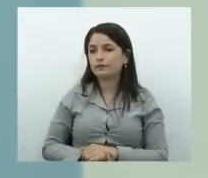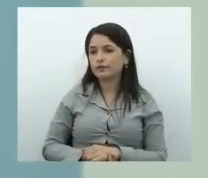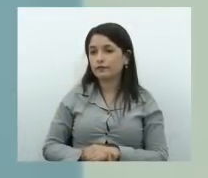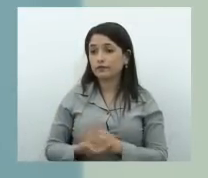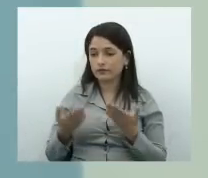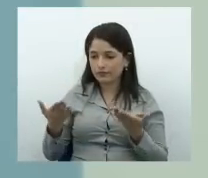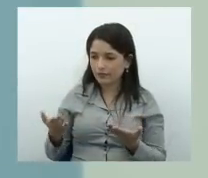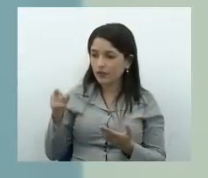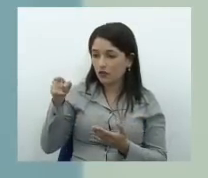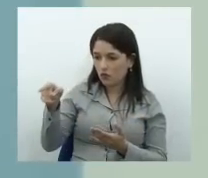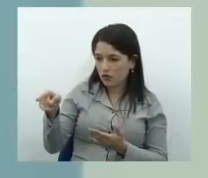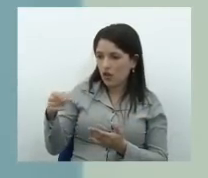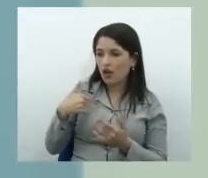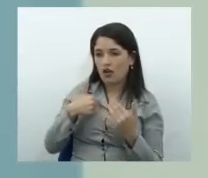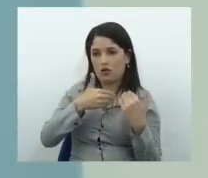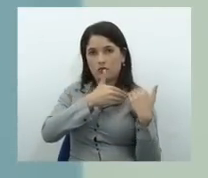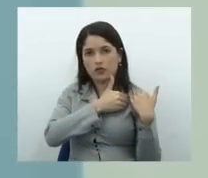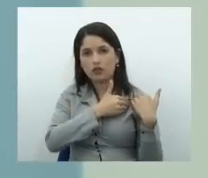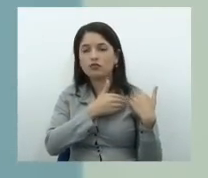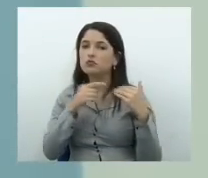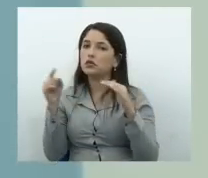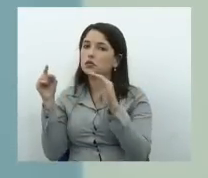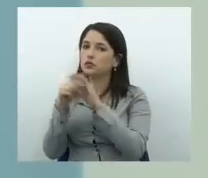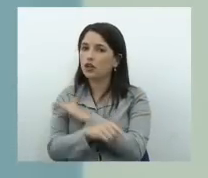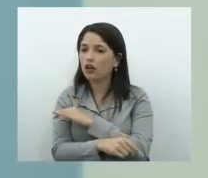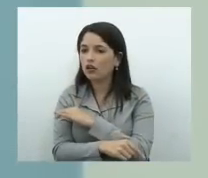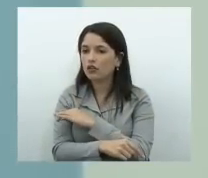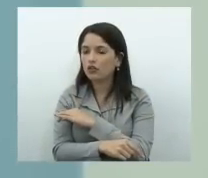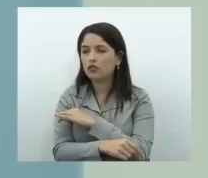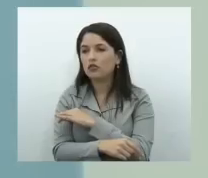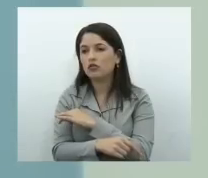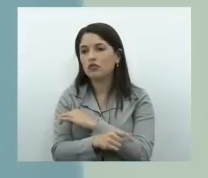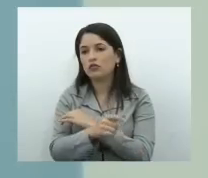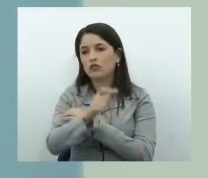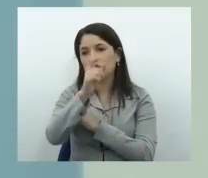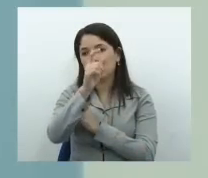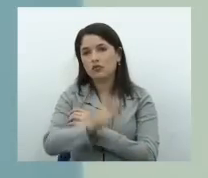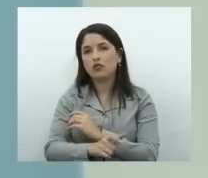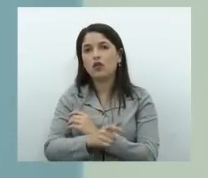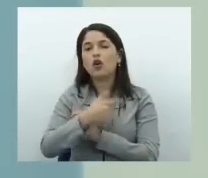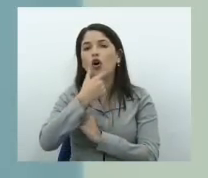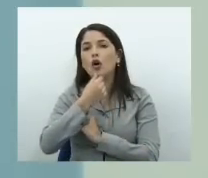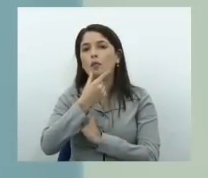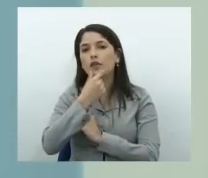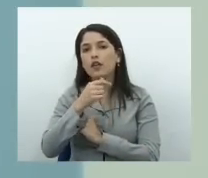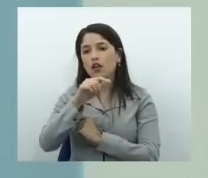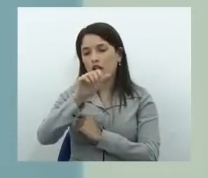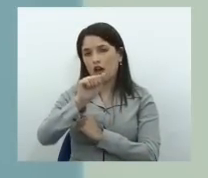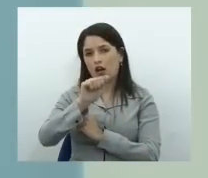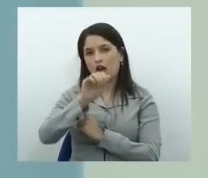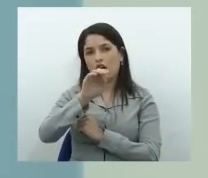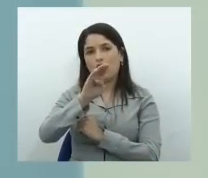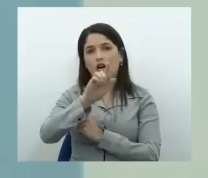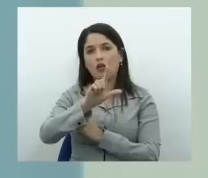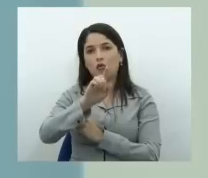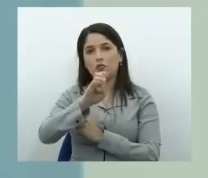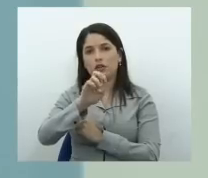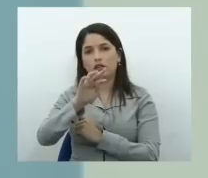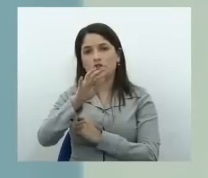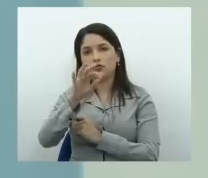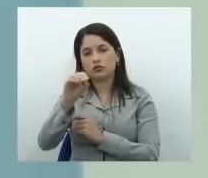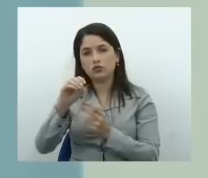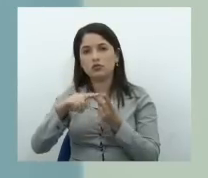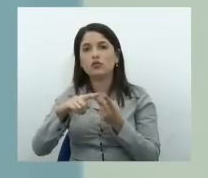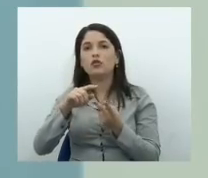é o próximo a perguntar. O senhor pode dirigir a sua pergunta ao candidato Albertão, Edson Albertão do PSOL, ou ao candidato Wagner Freitas do PTB, a quem o senhor dirige a